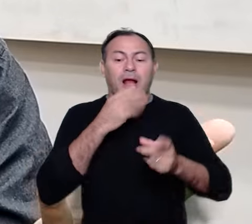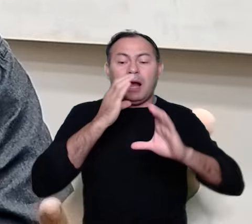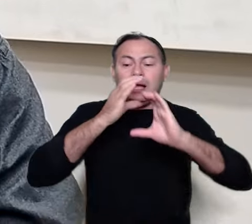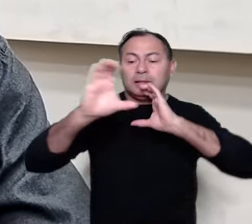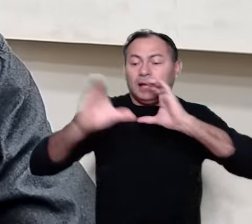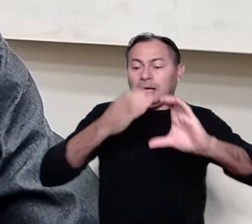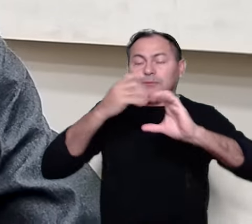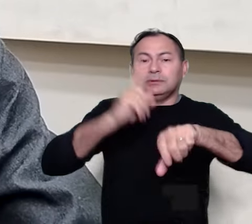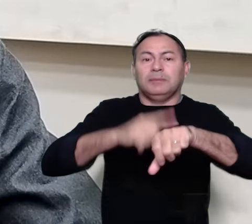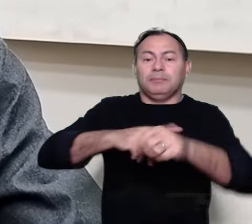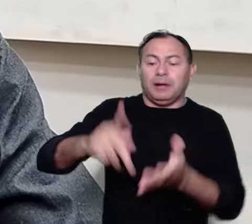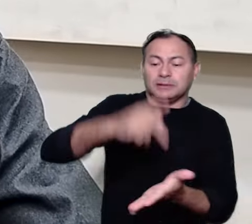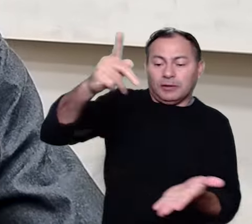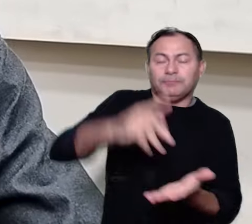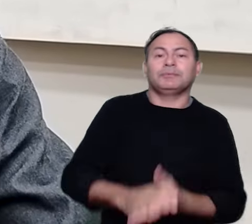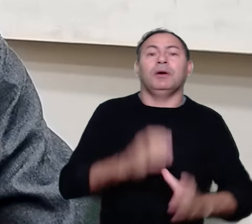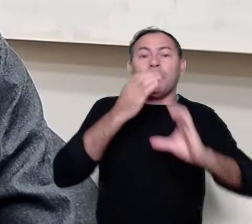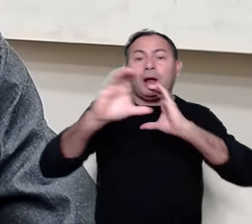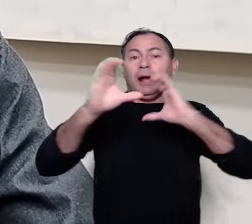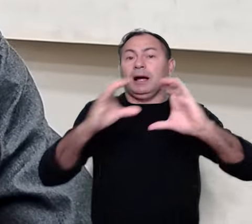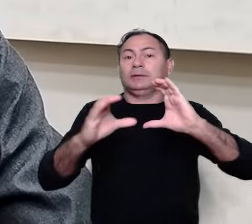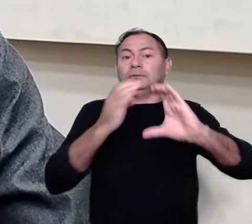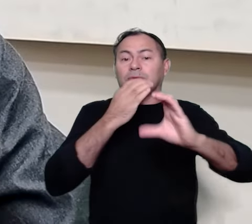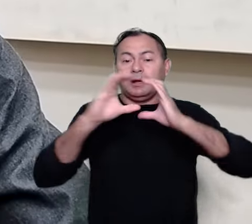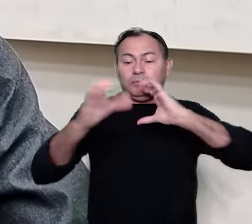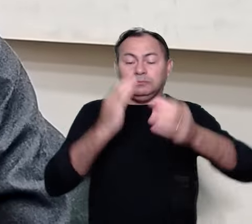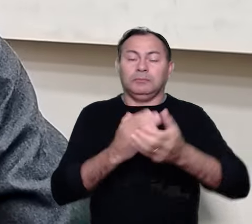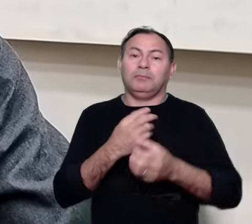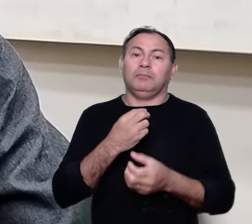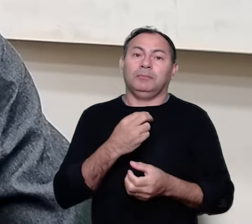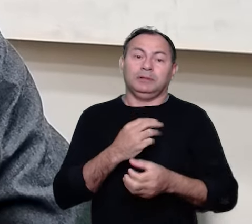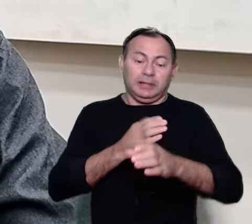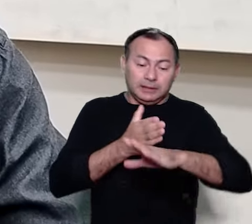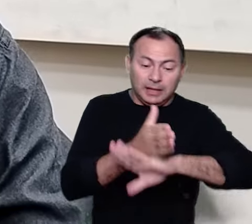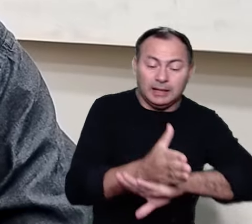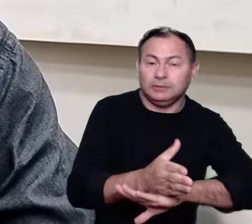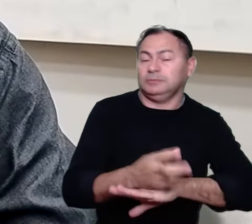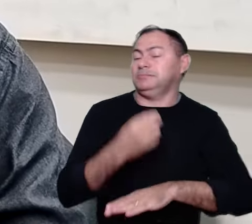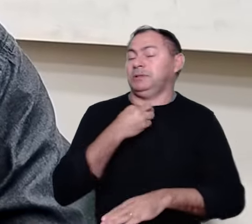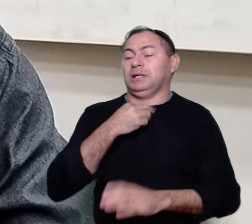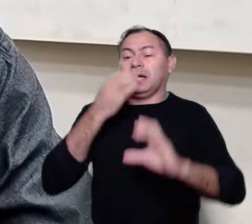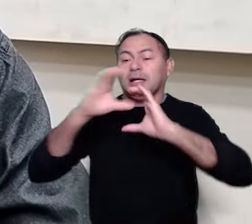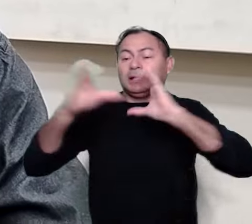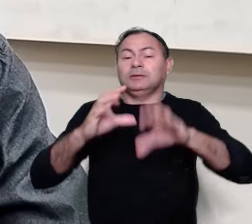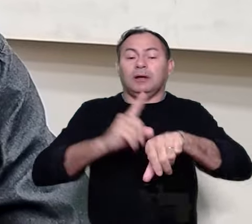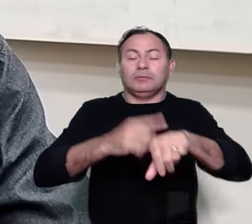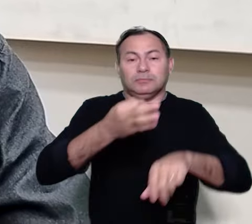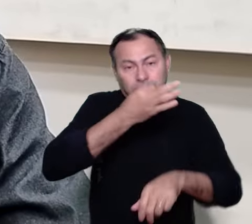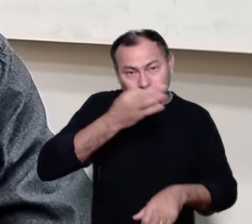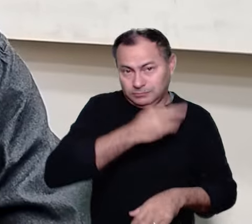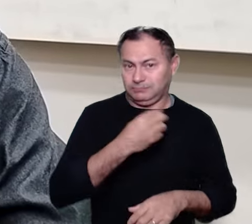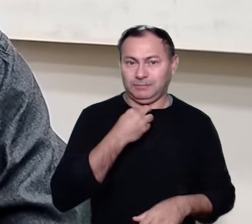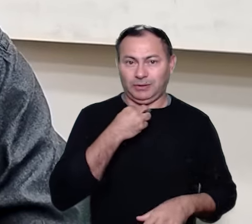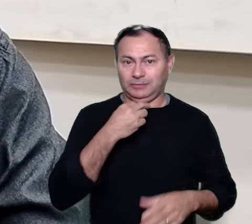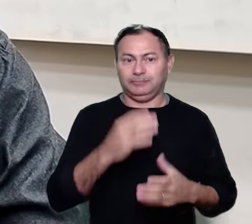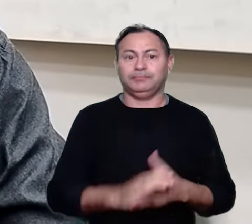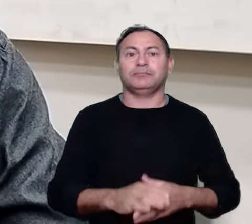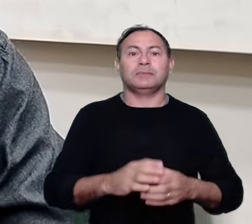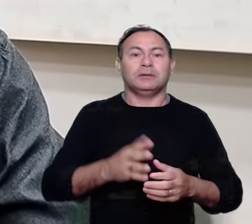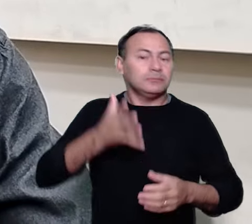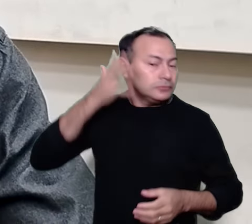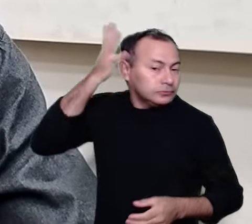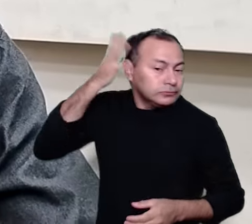pode ser cantado no tempo pascal. Um canto de entrada não pode ser cantado na comunhão. Em